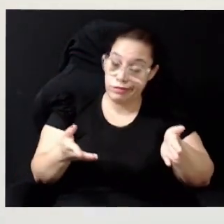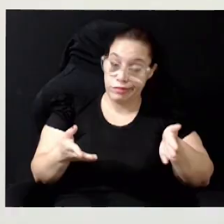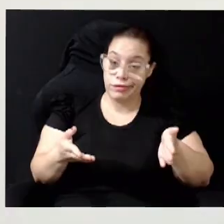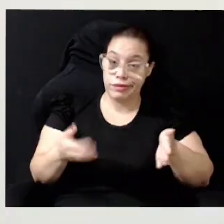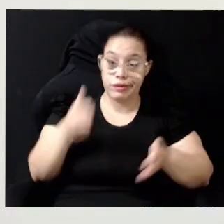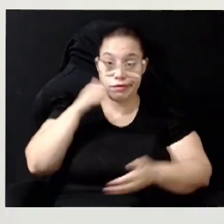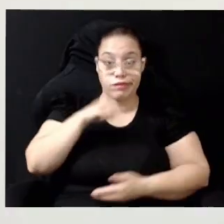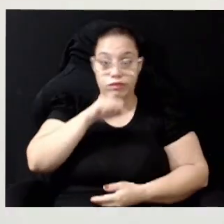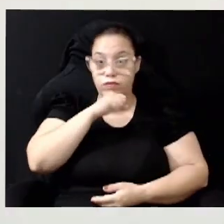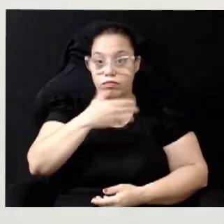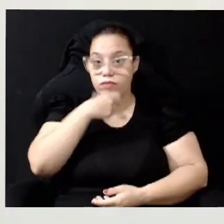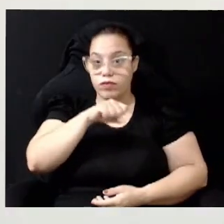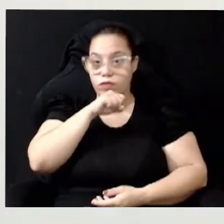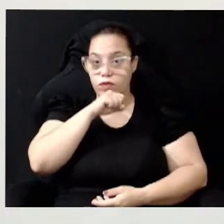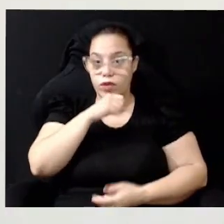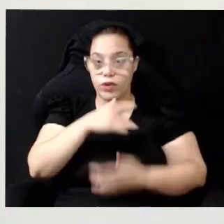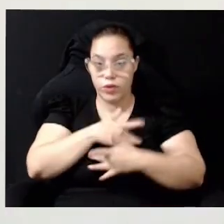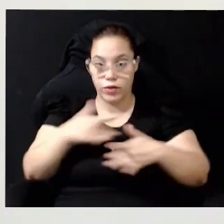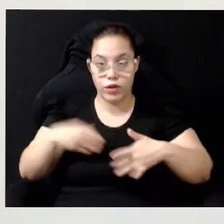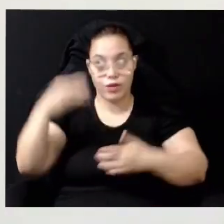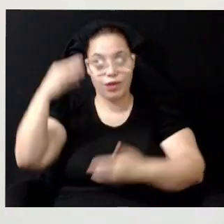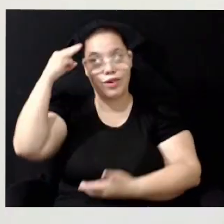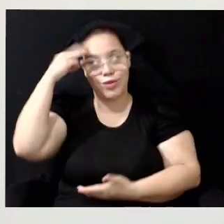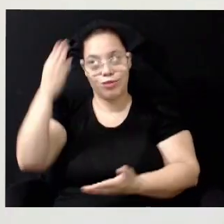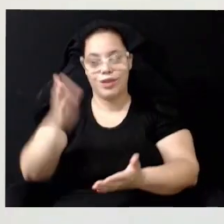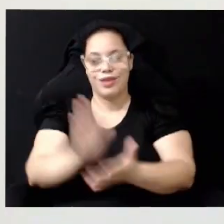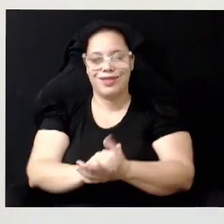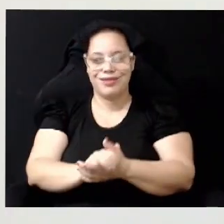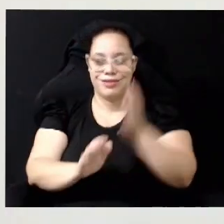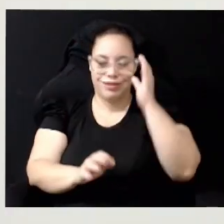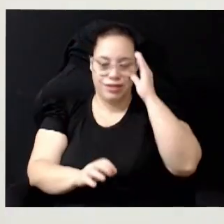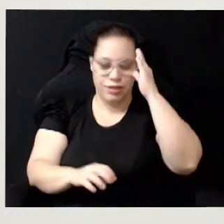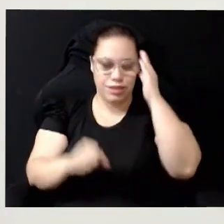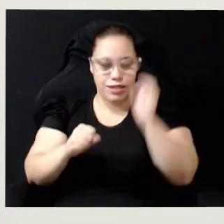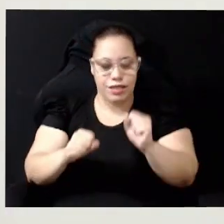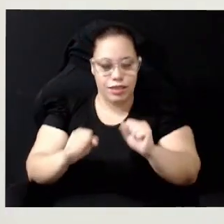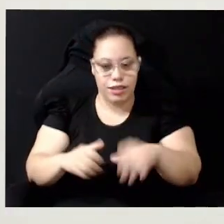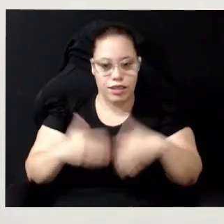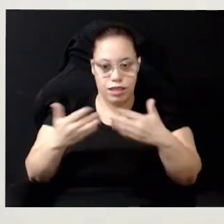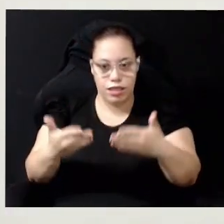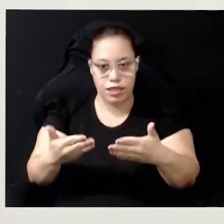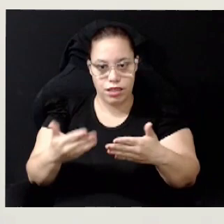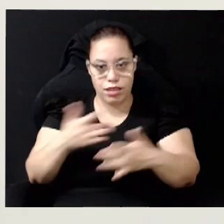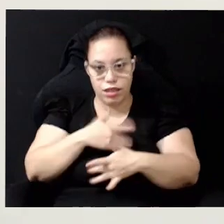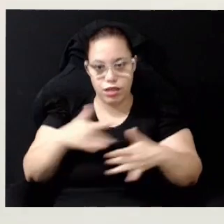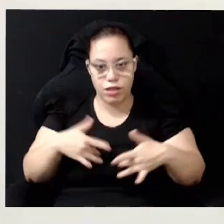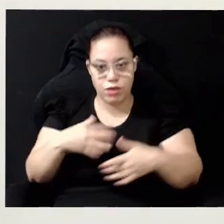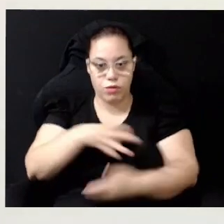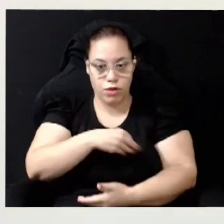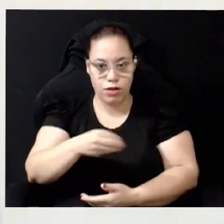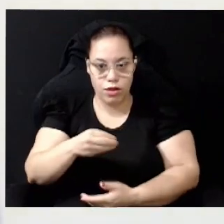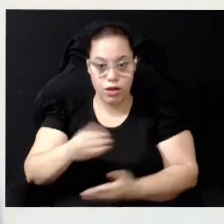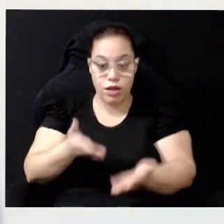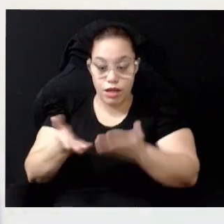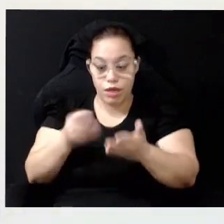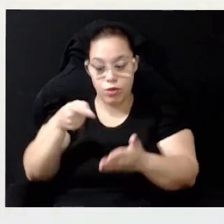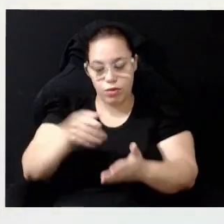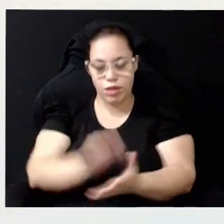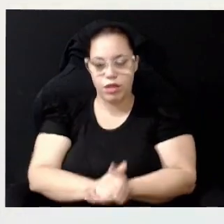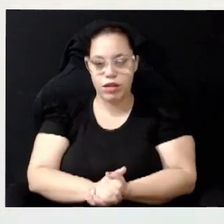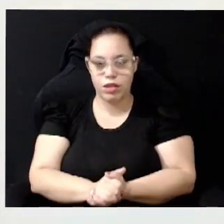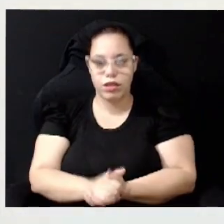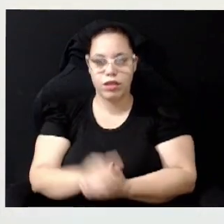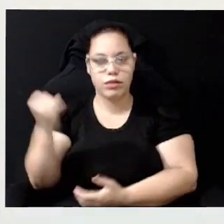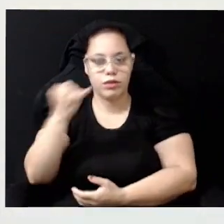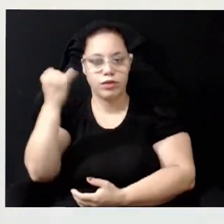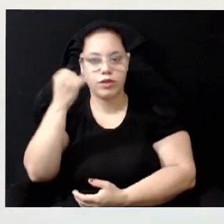pais que cuidam da sua saúde emocional podem dar essa saúde emocional também para os filhos nesse momento. Então é importante que